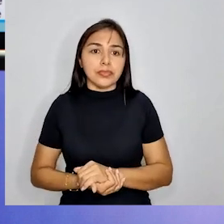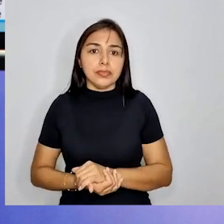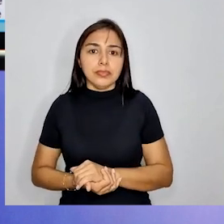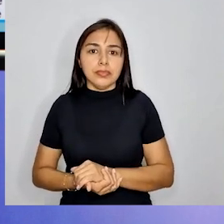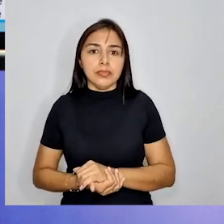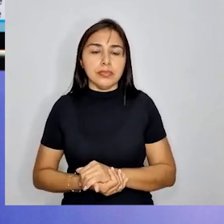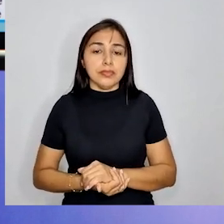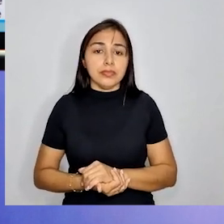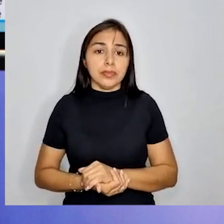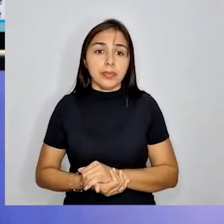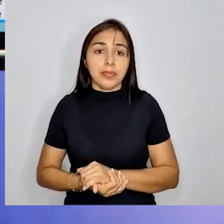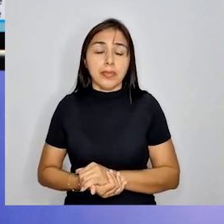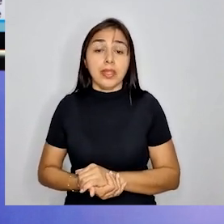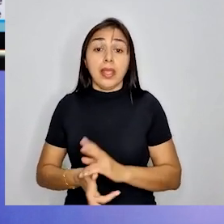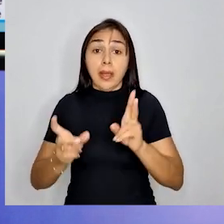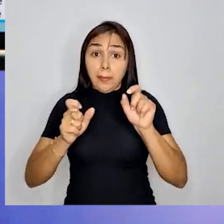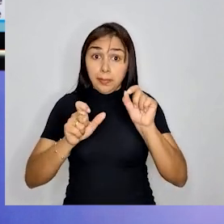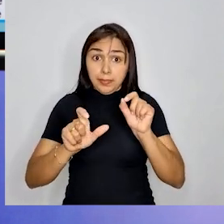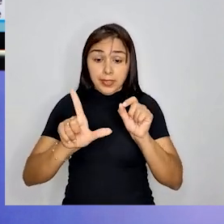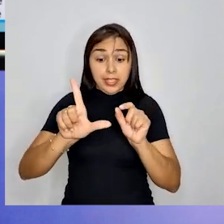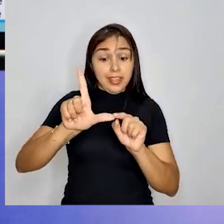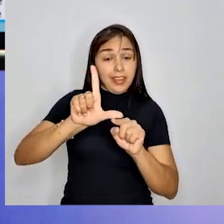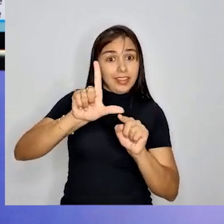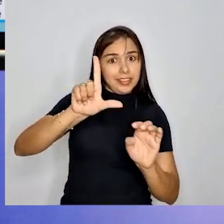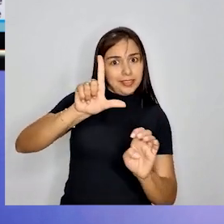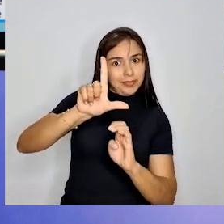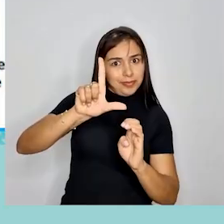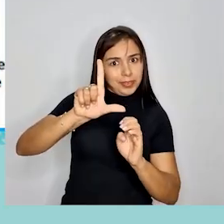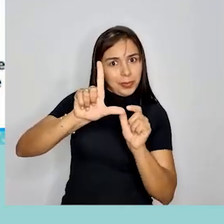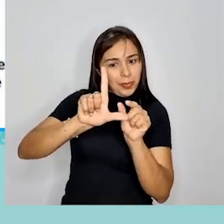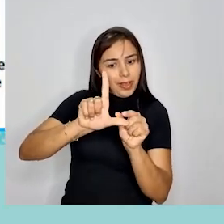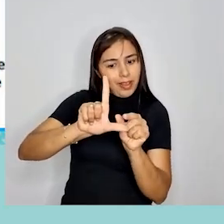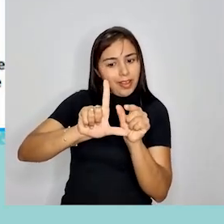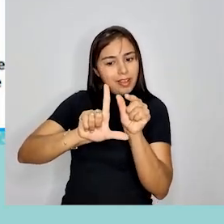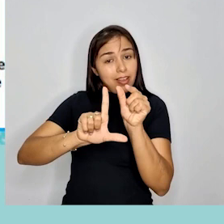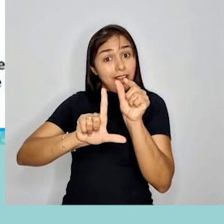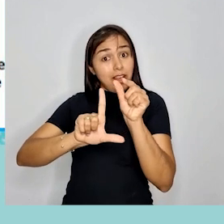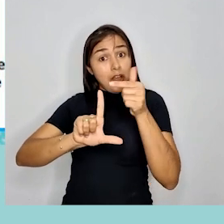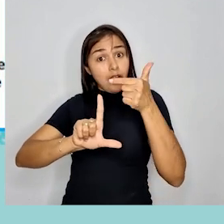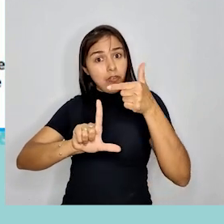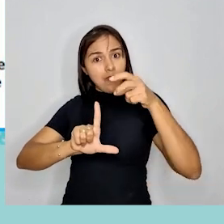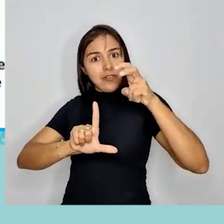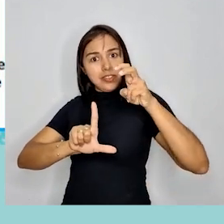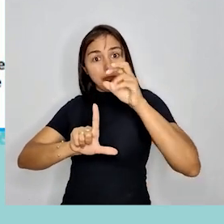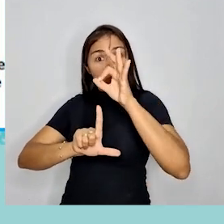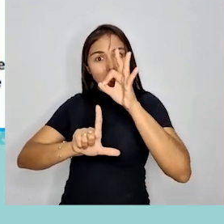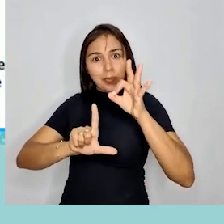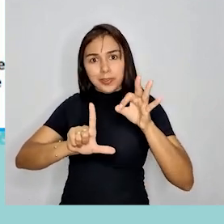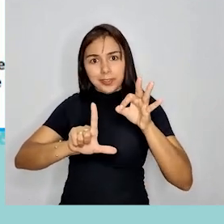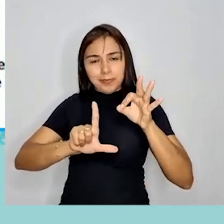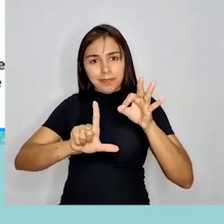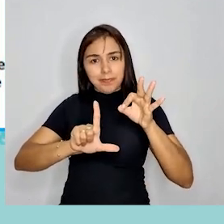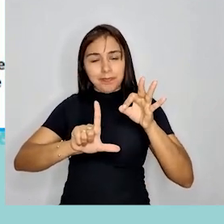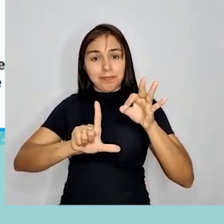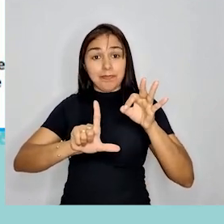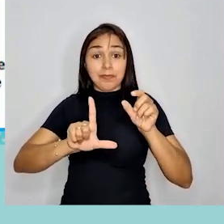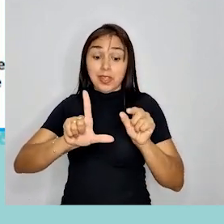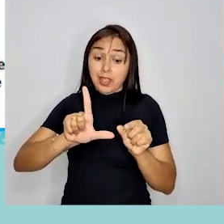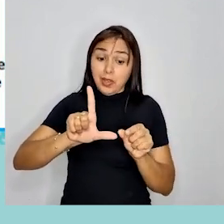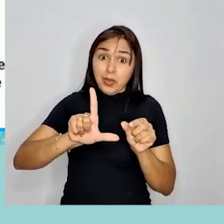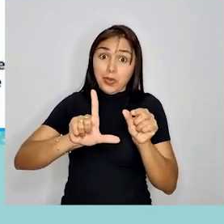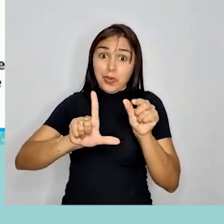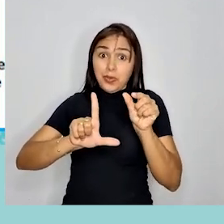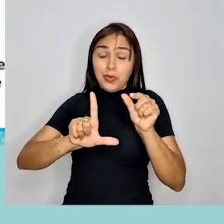temos aqui o quê chococharme está com 25% né chocolate com 15